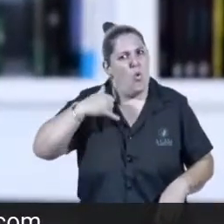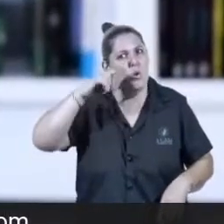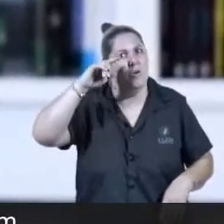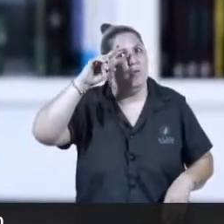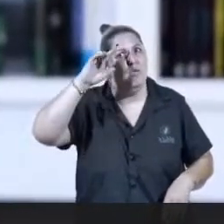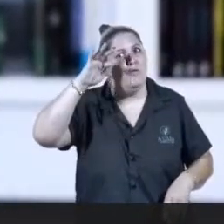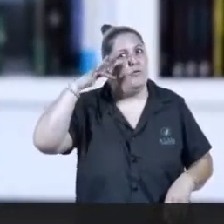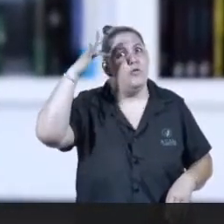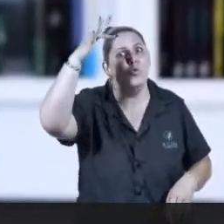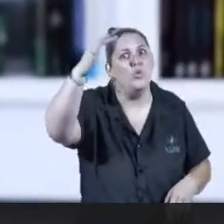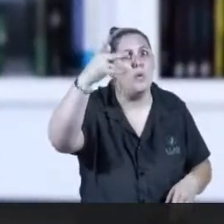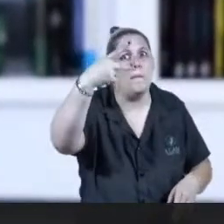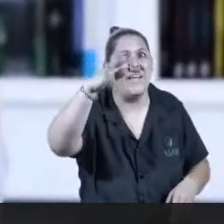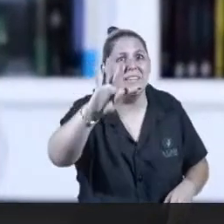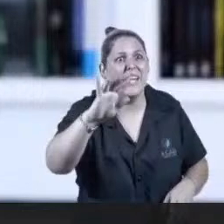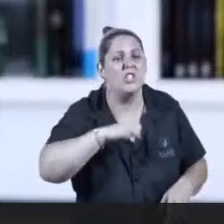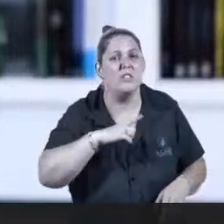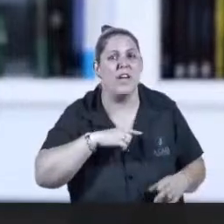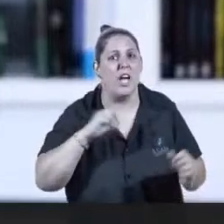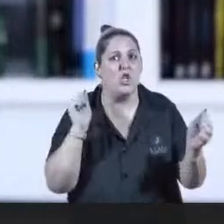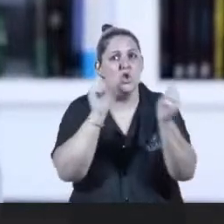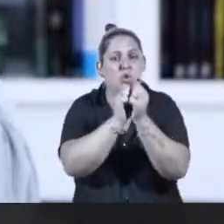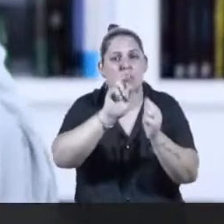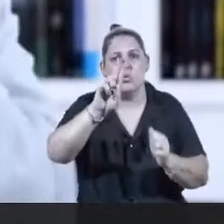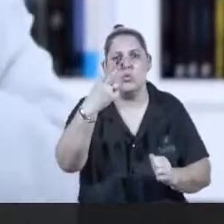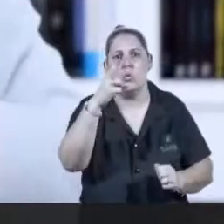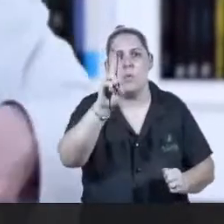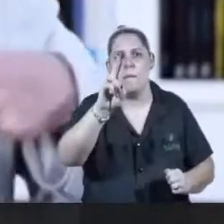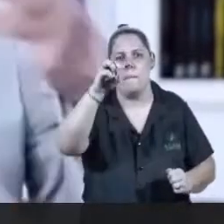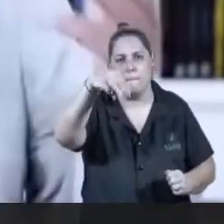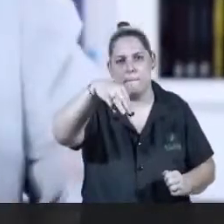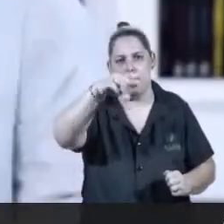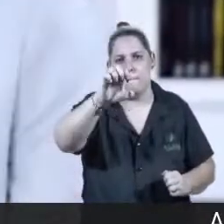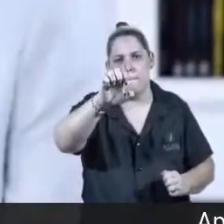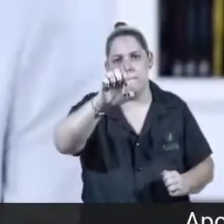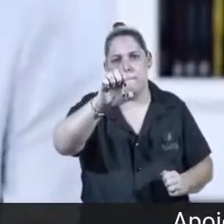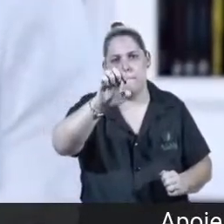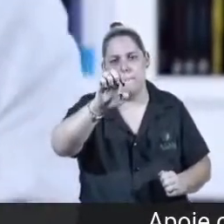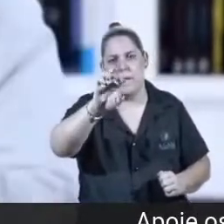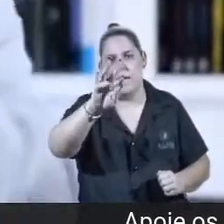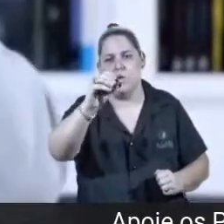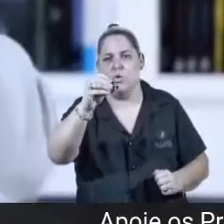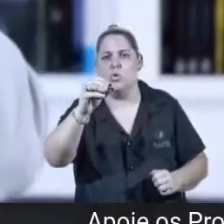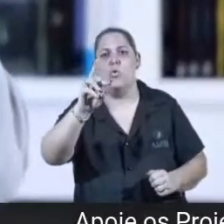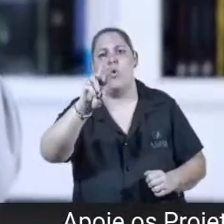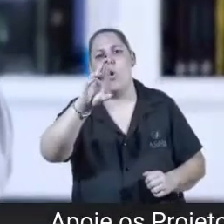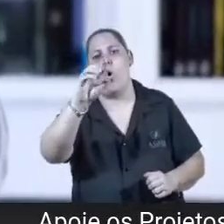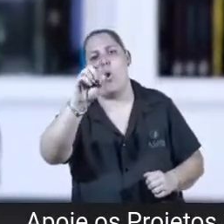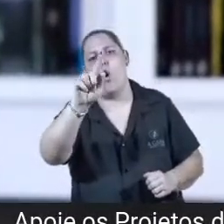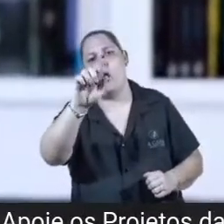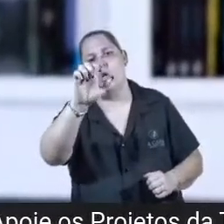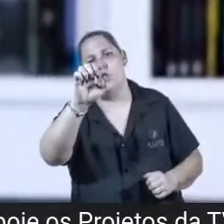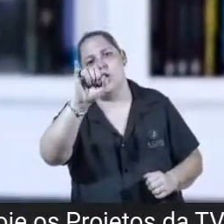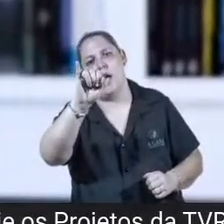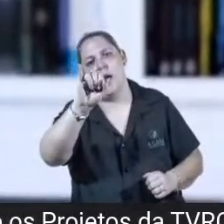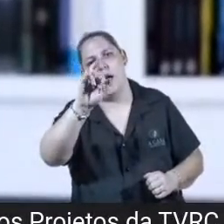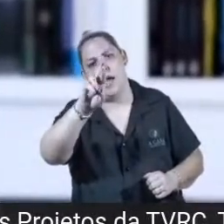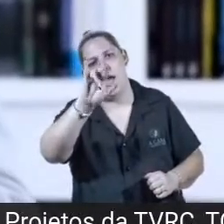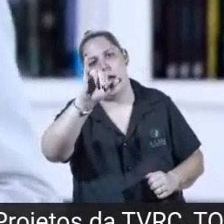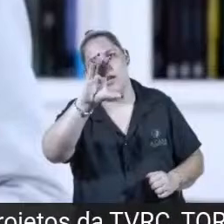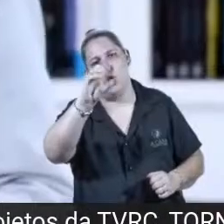tiver, junto com Humberto Costa, junto com Wagner, junto com Rogério, junto com Paim, junto